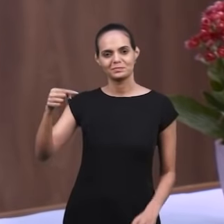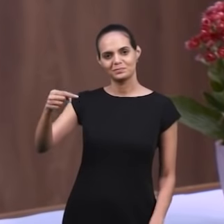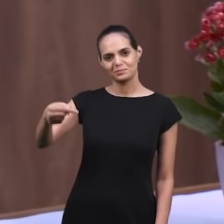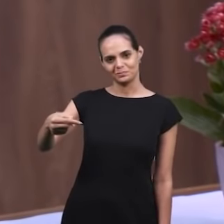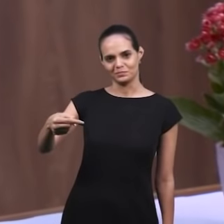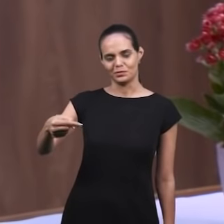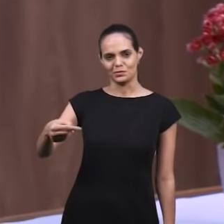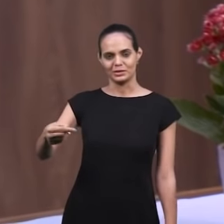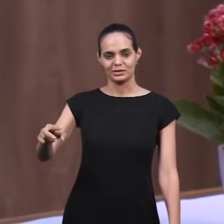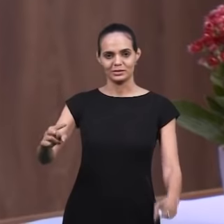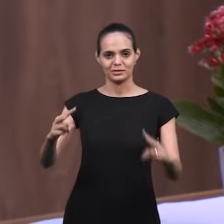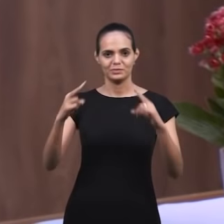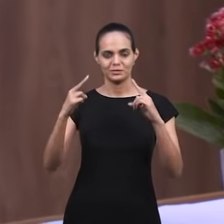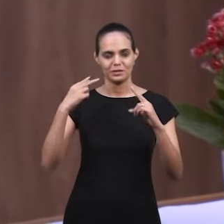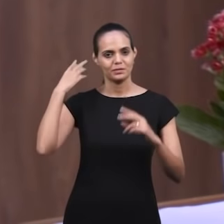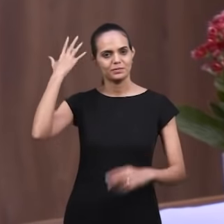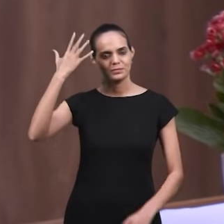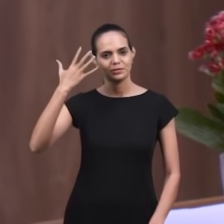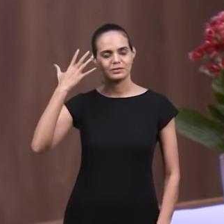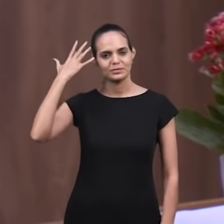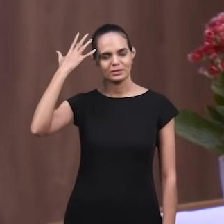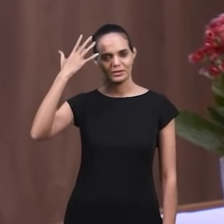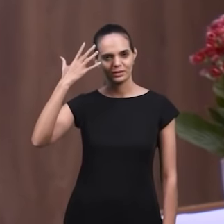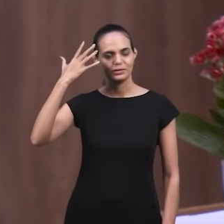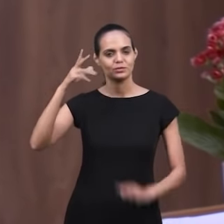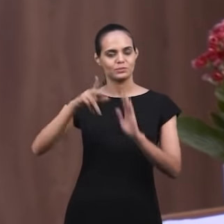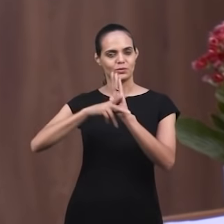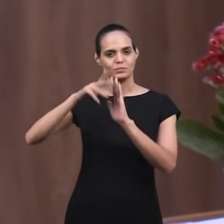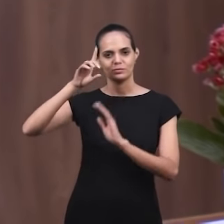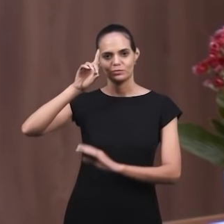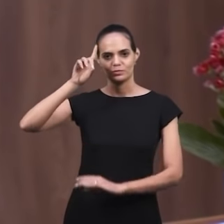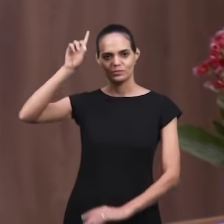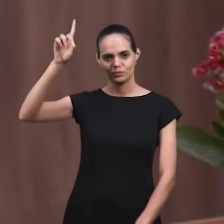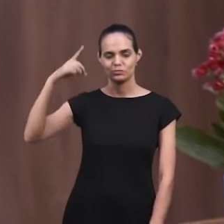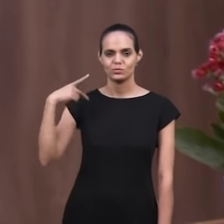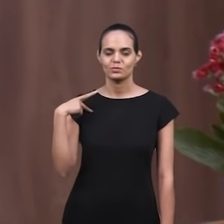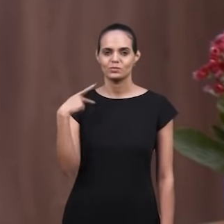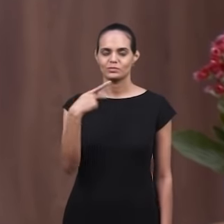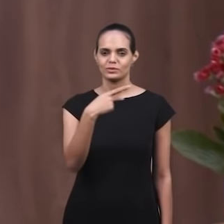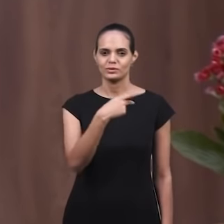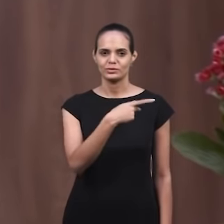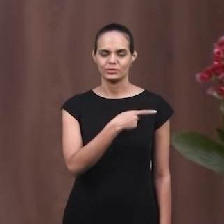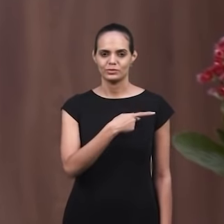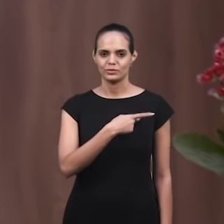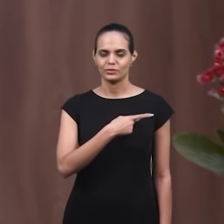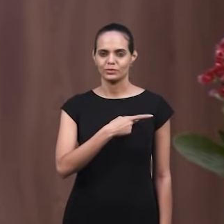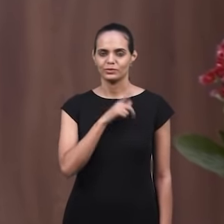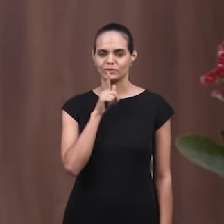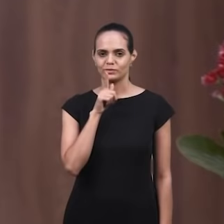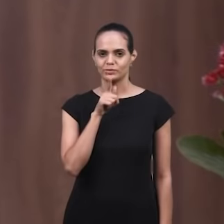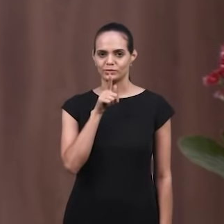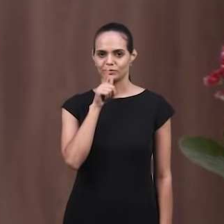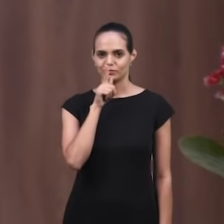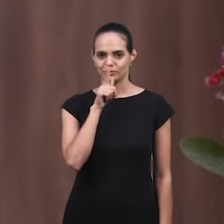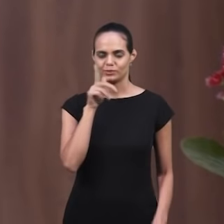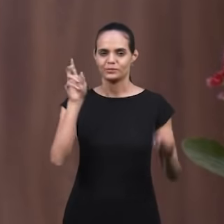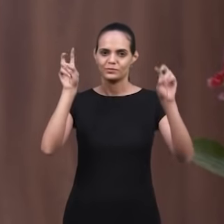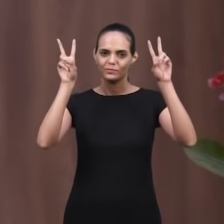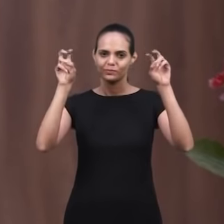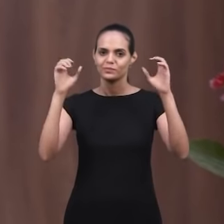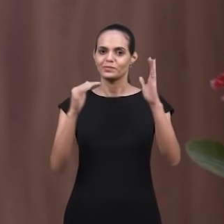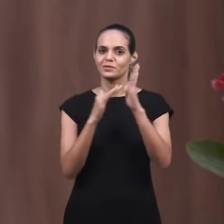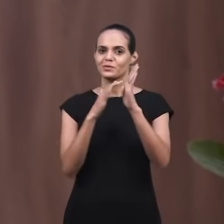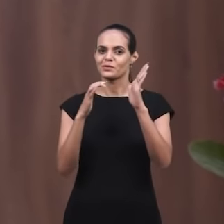vamos assistir a mensagem da parte do Senhor que será trazida pelo pastor Gilson Pereira de Souza e tem como tema Louvor